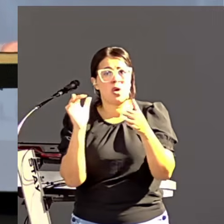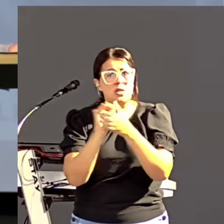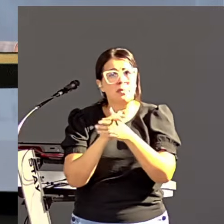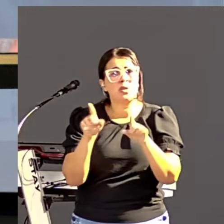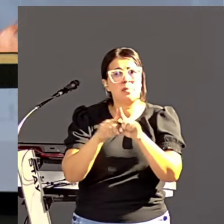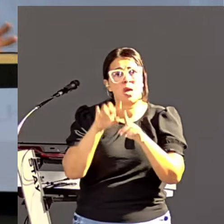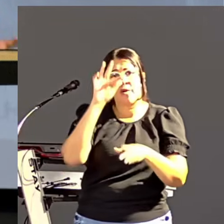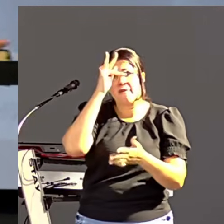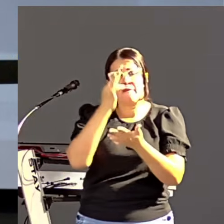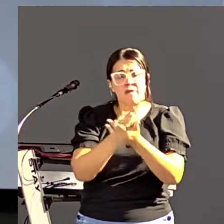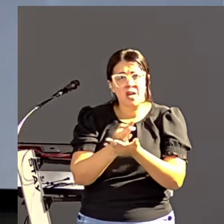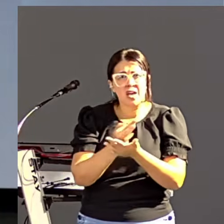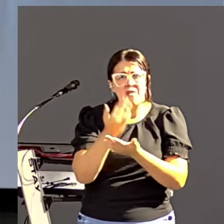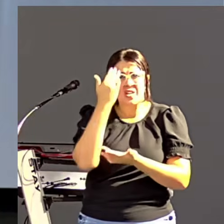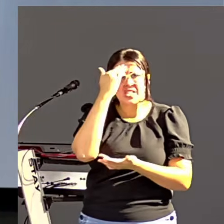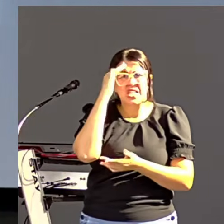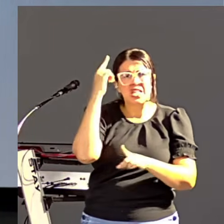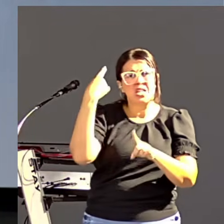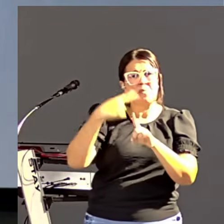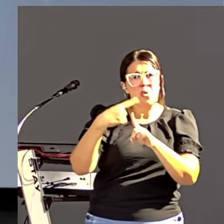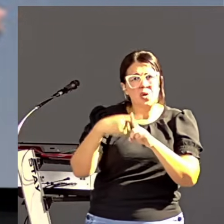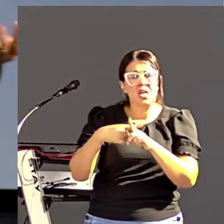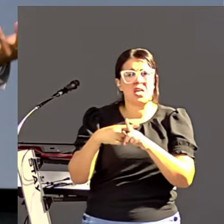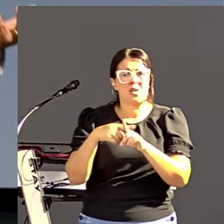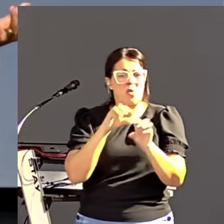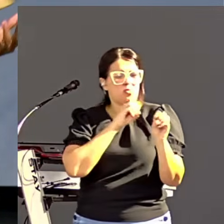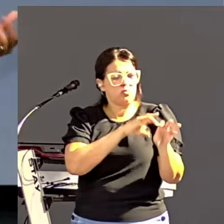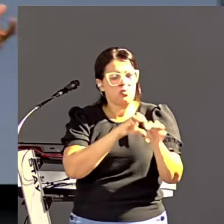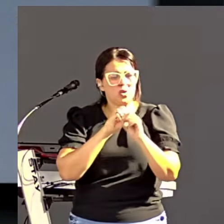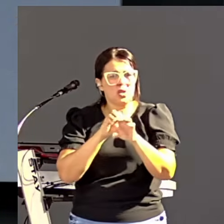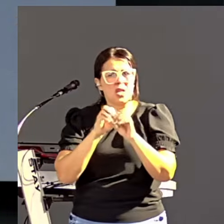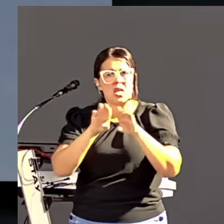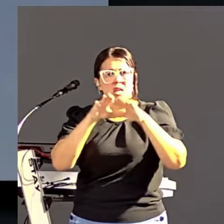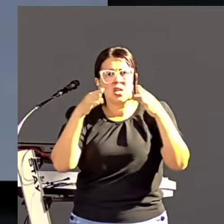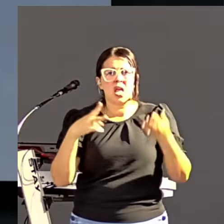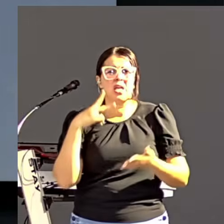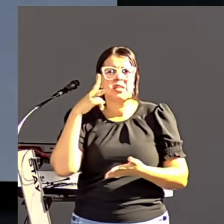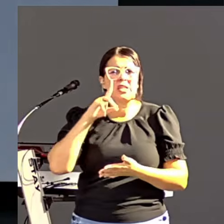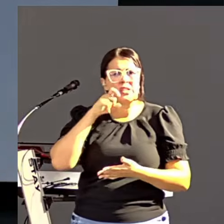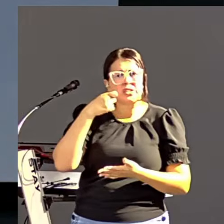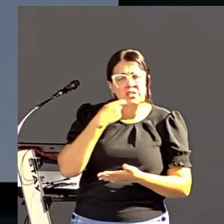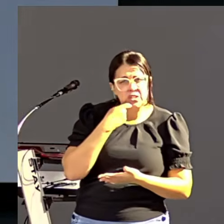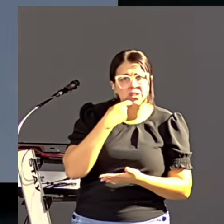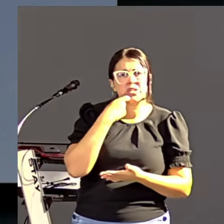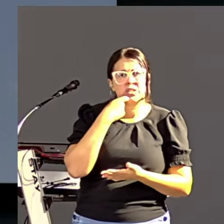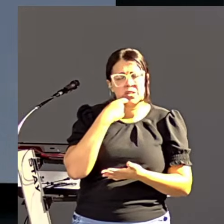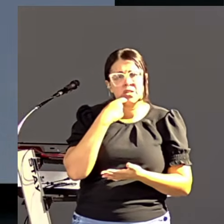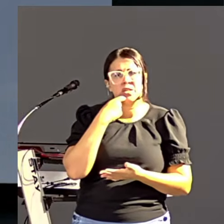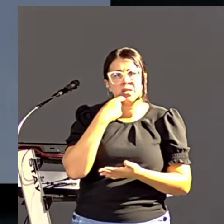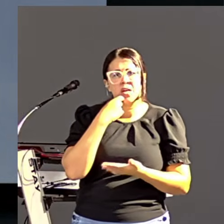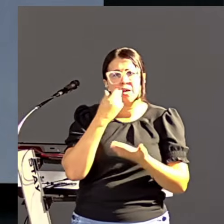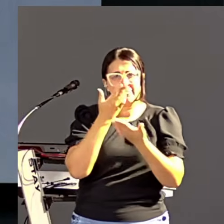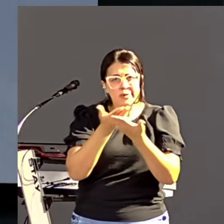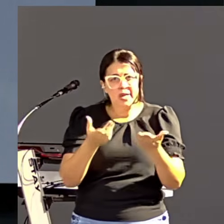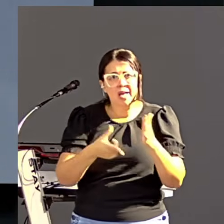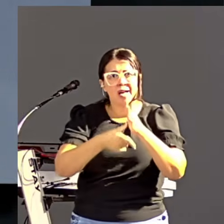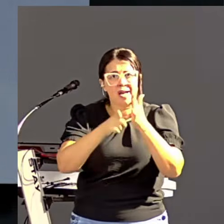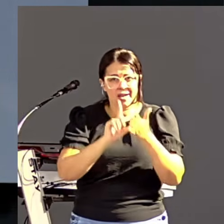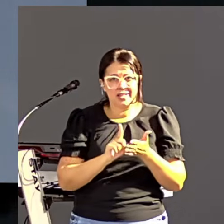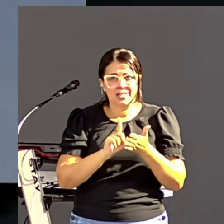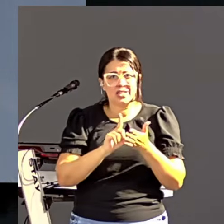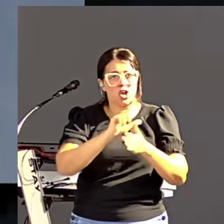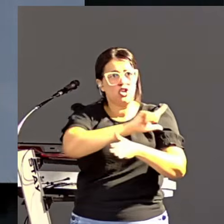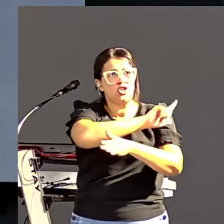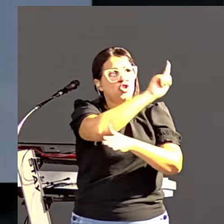fé. Você entende porque na orientação da Santa Ceia, que faz referência a essa reunião, antes do